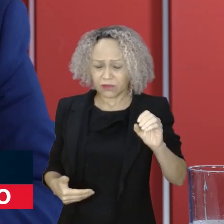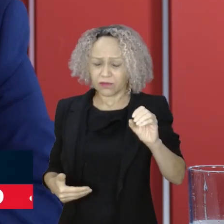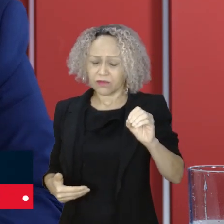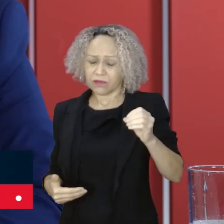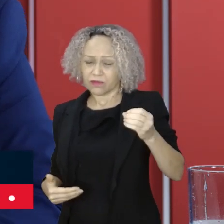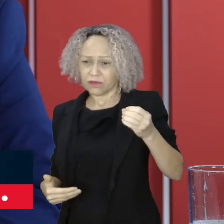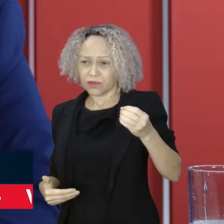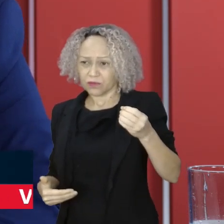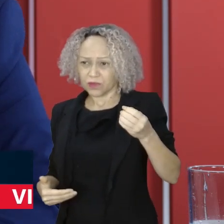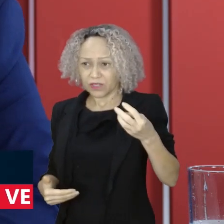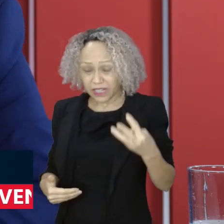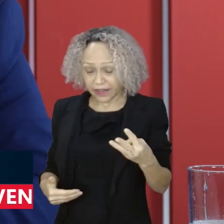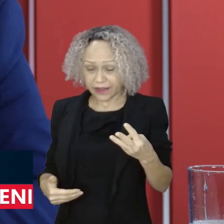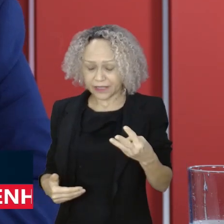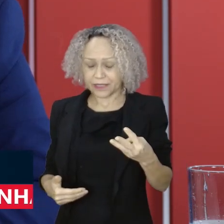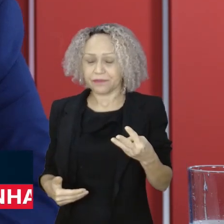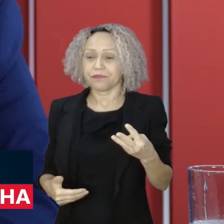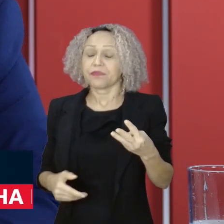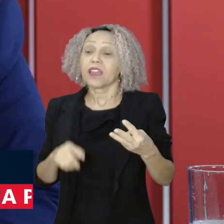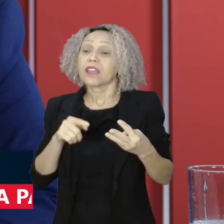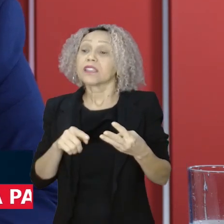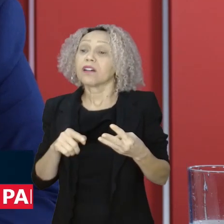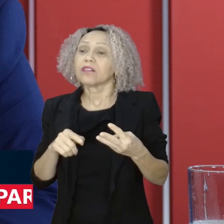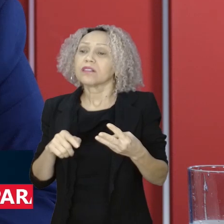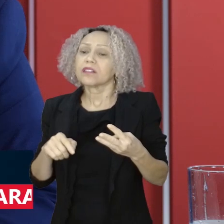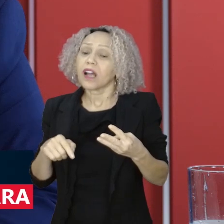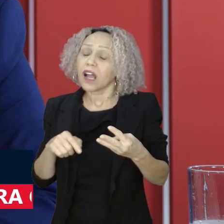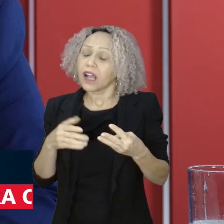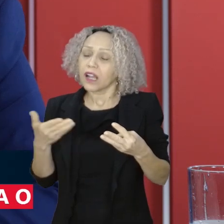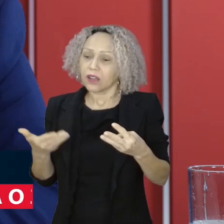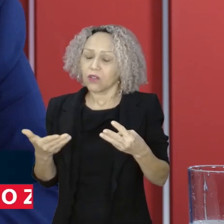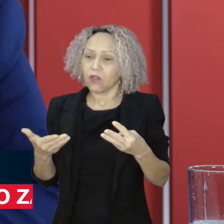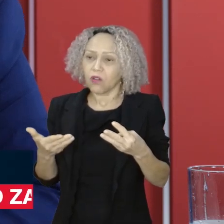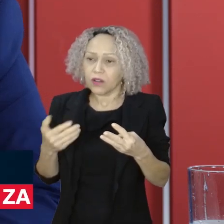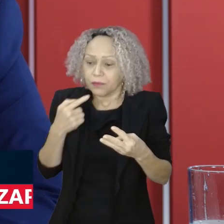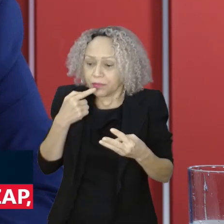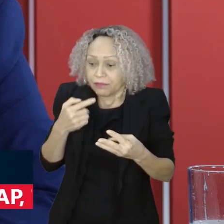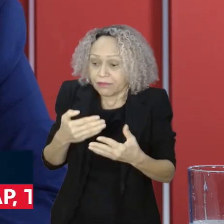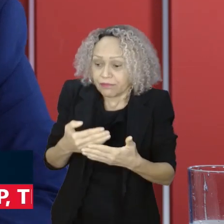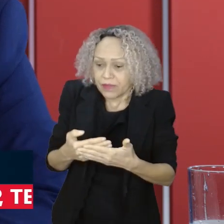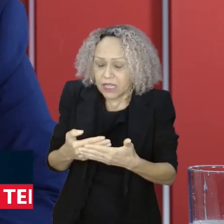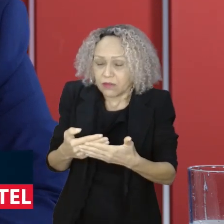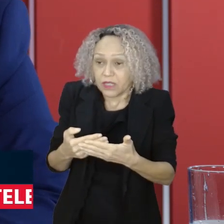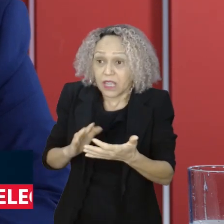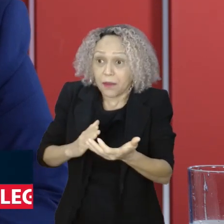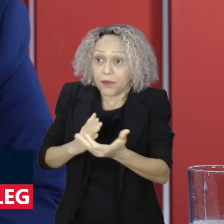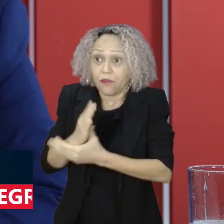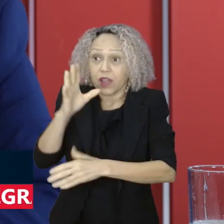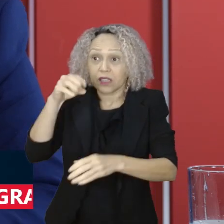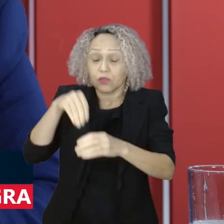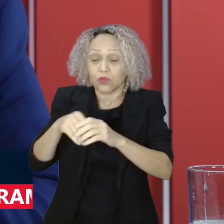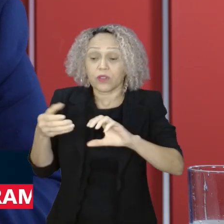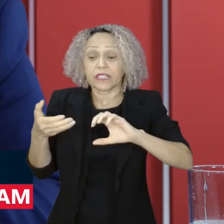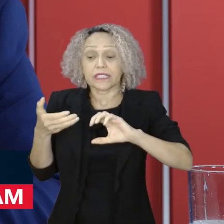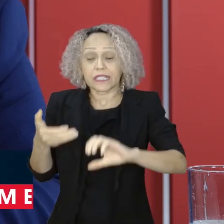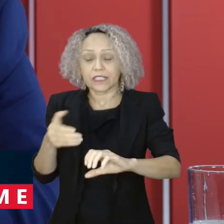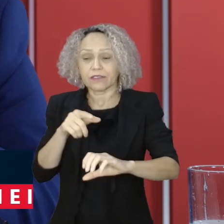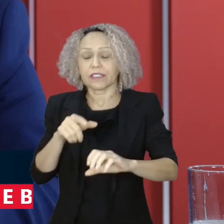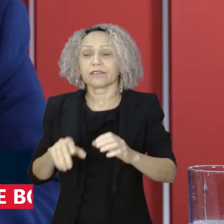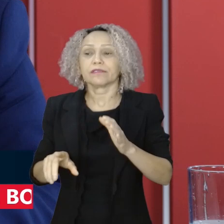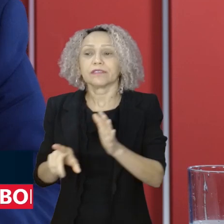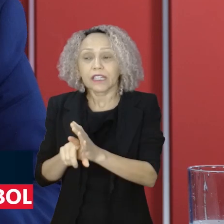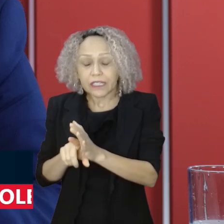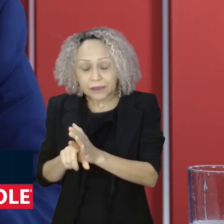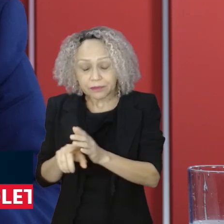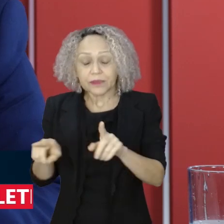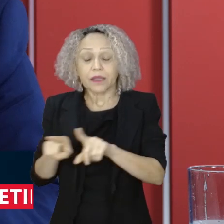ele agora, a regulamentação dele está em vias de ser aprovada no Congresso Nacional, mas nós também estamos fazendo com as